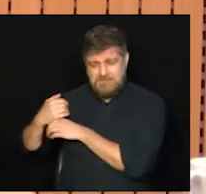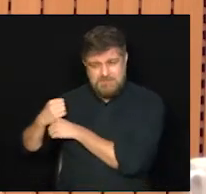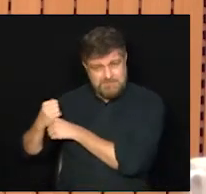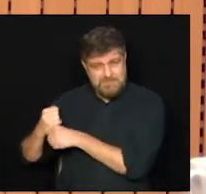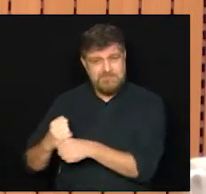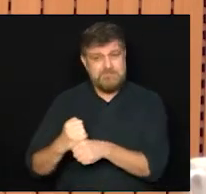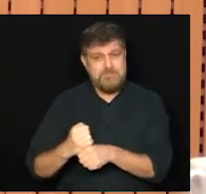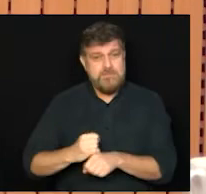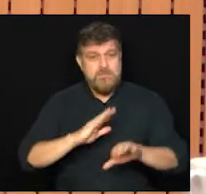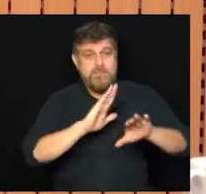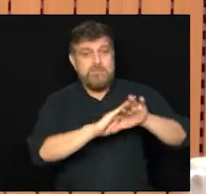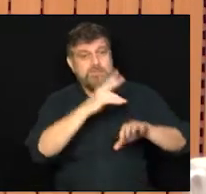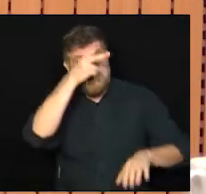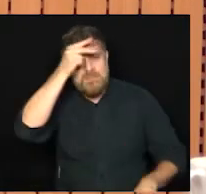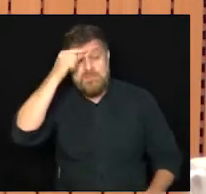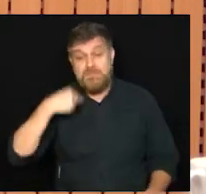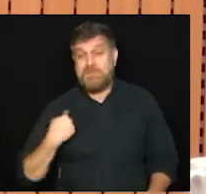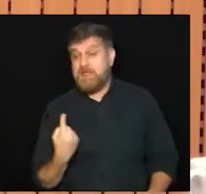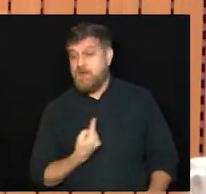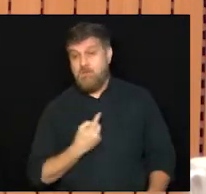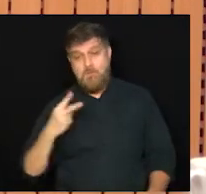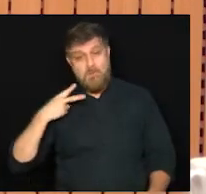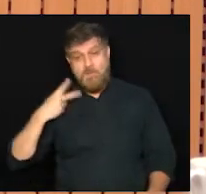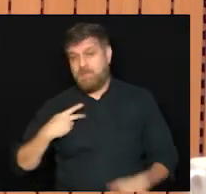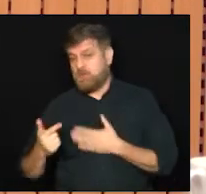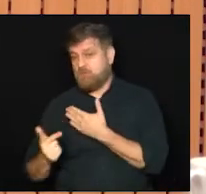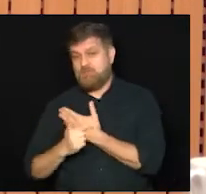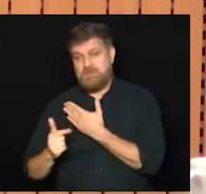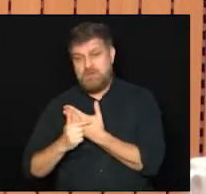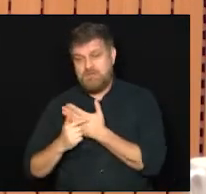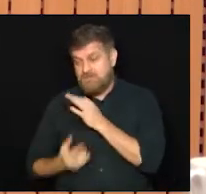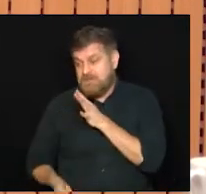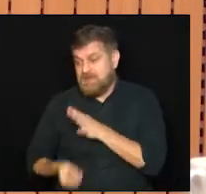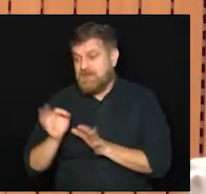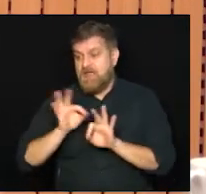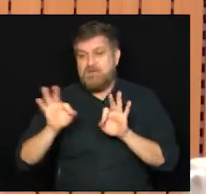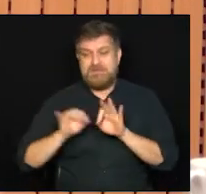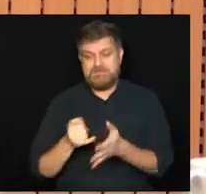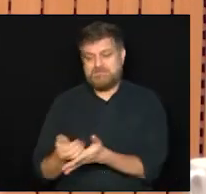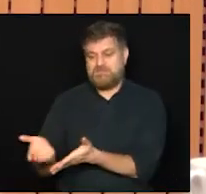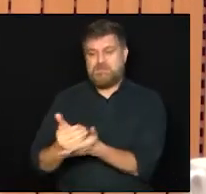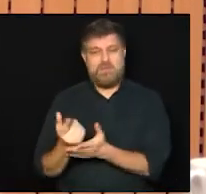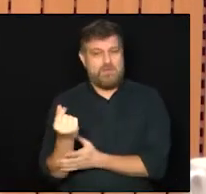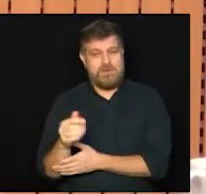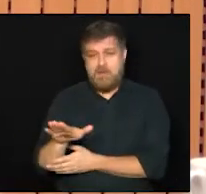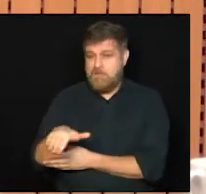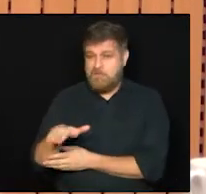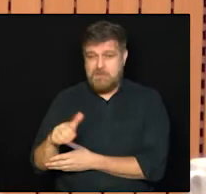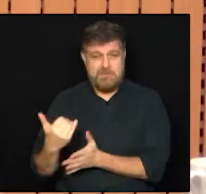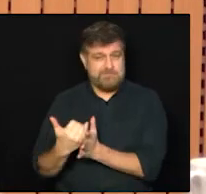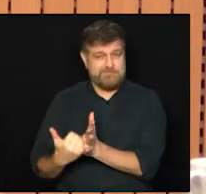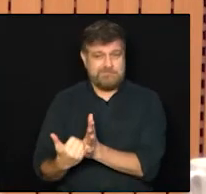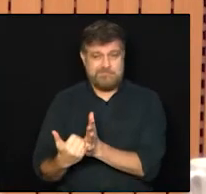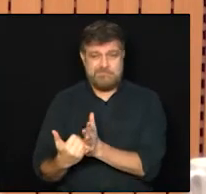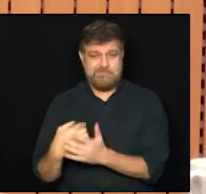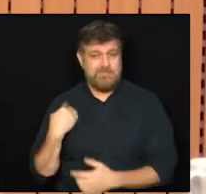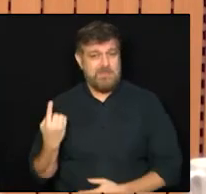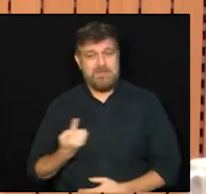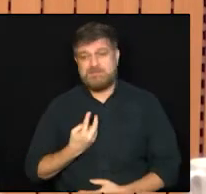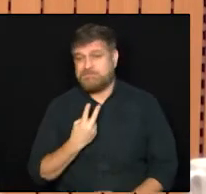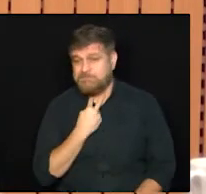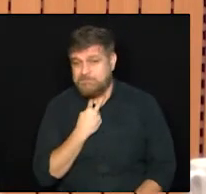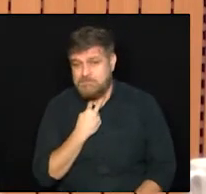ser do Executivo, né? Não dá para nós aqui na Câmara fazer um projeto de redução de IPTU. Hoje, a Lei de